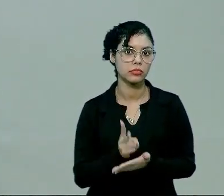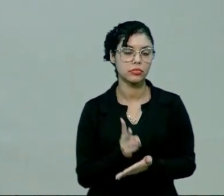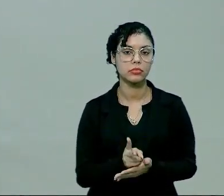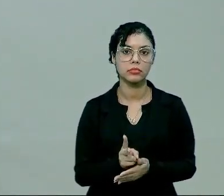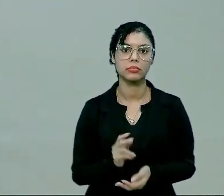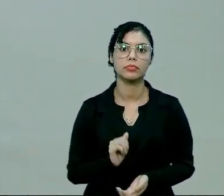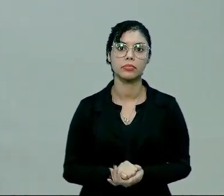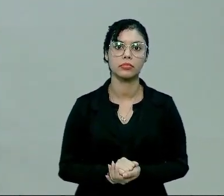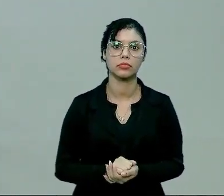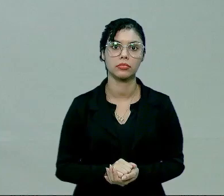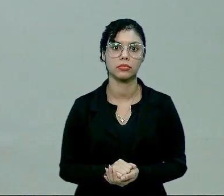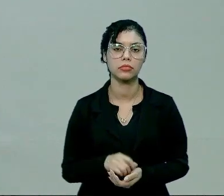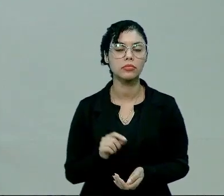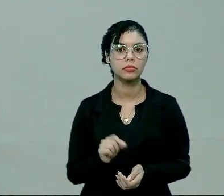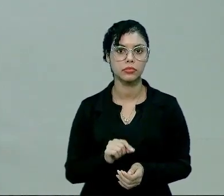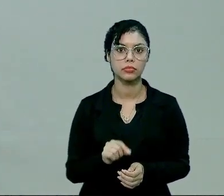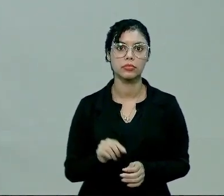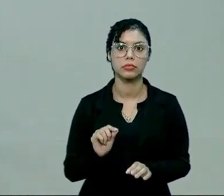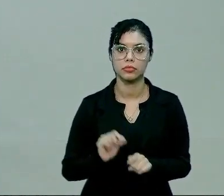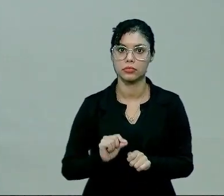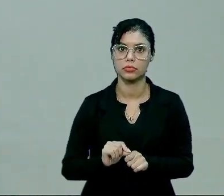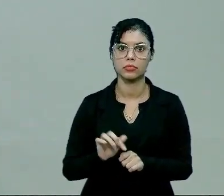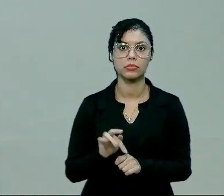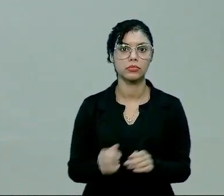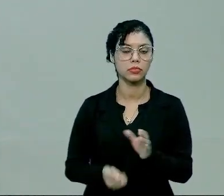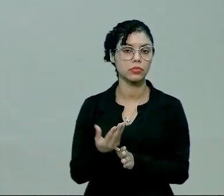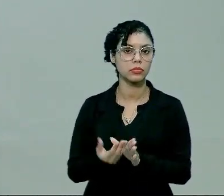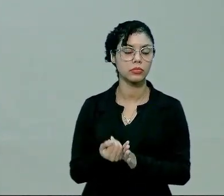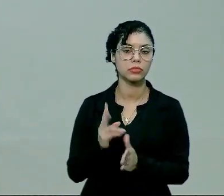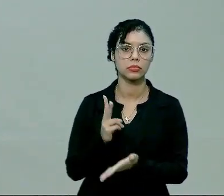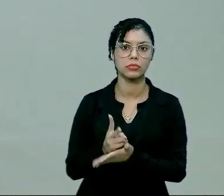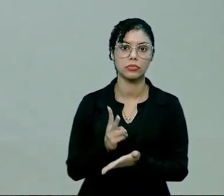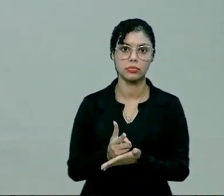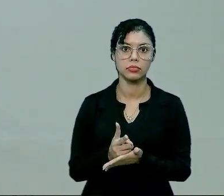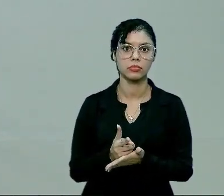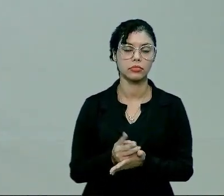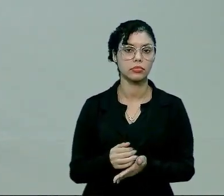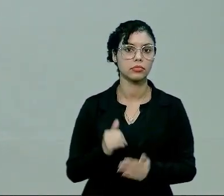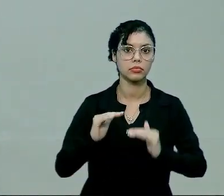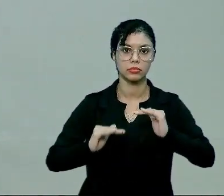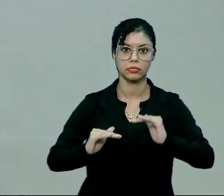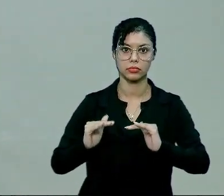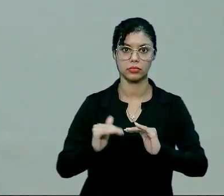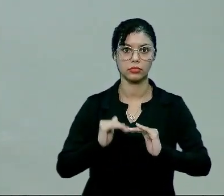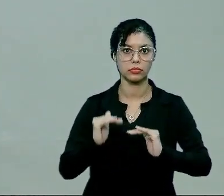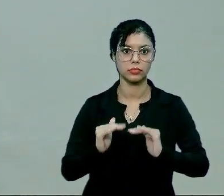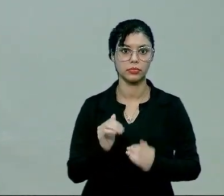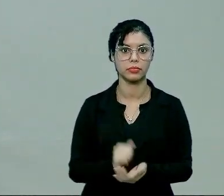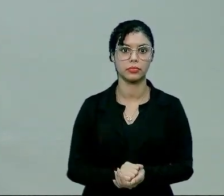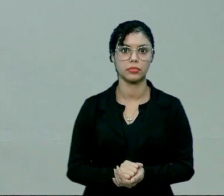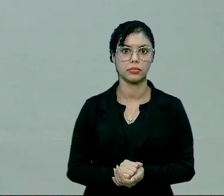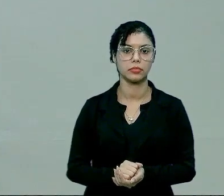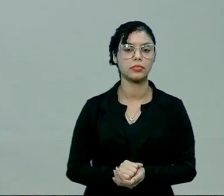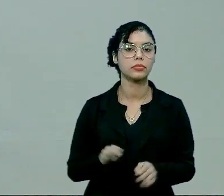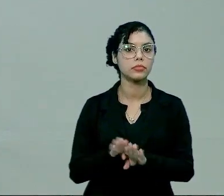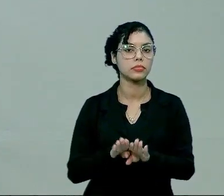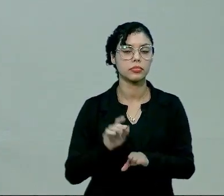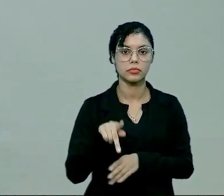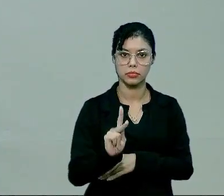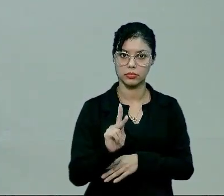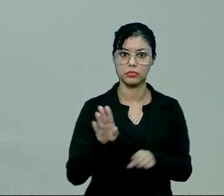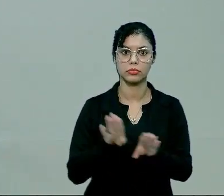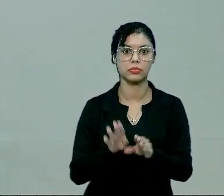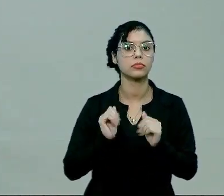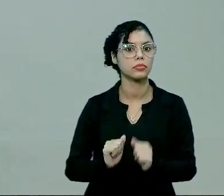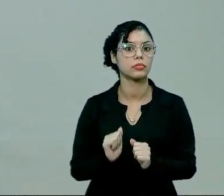vai ser reagente, formando o produto, mesmo que essa reação esteja em equilíbrio. Daí, esse valor de K pode